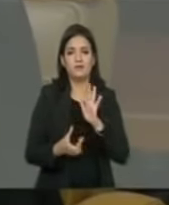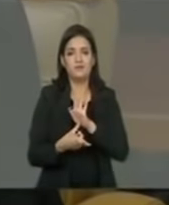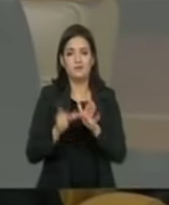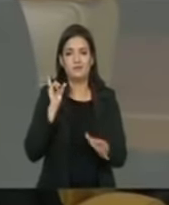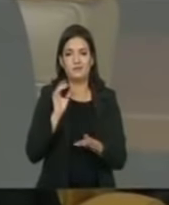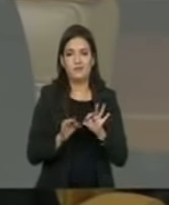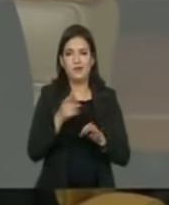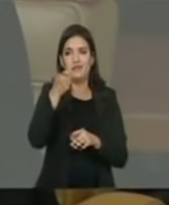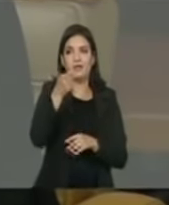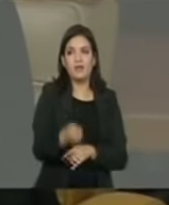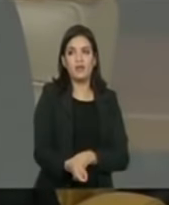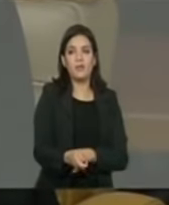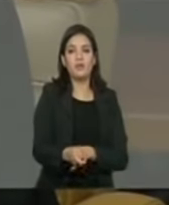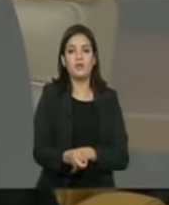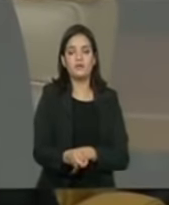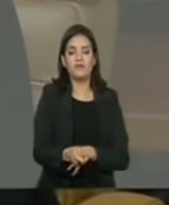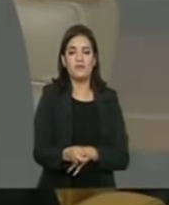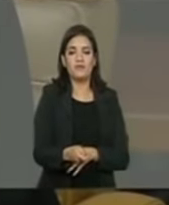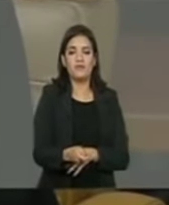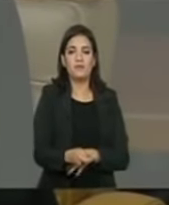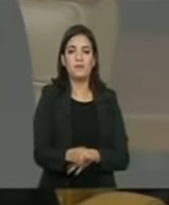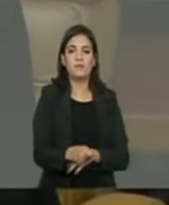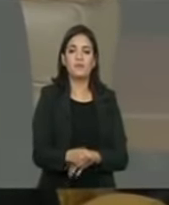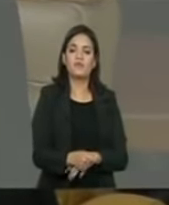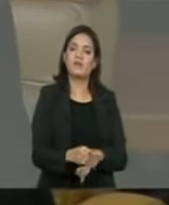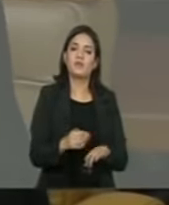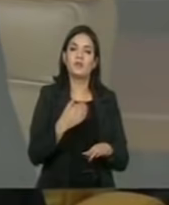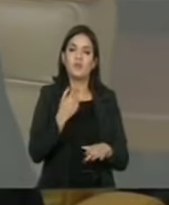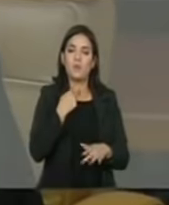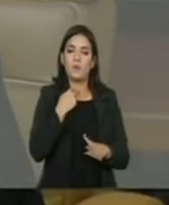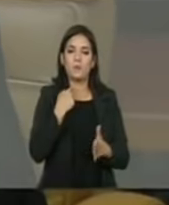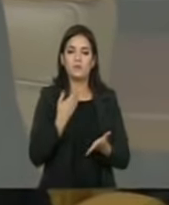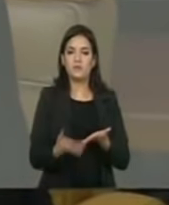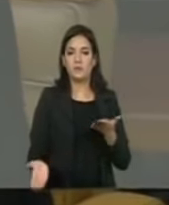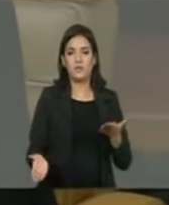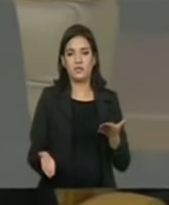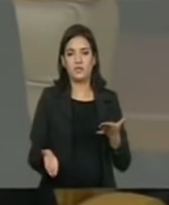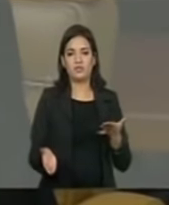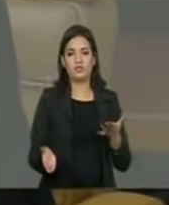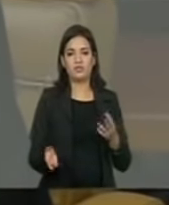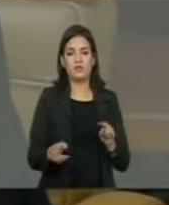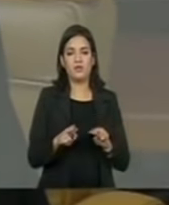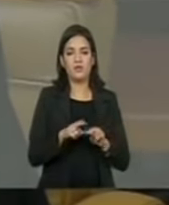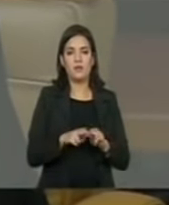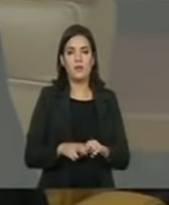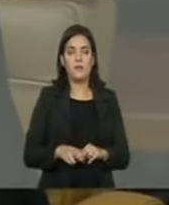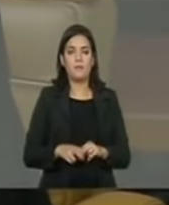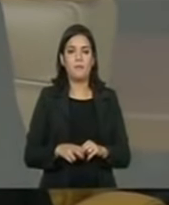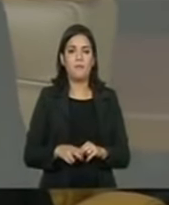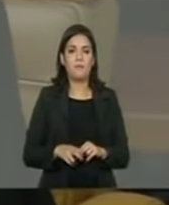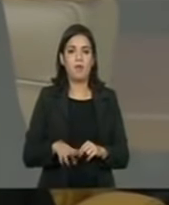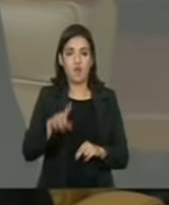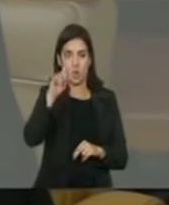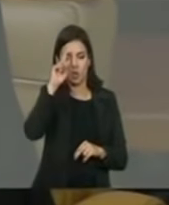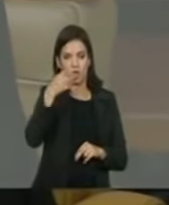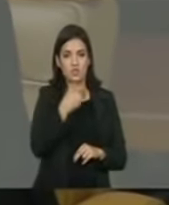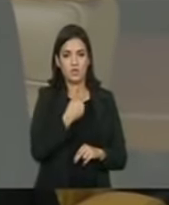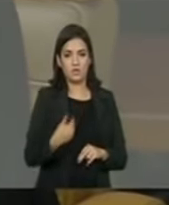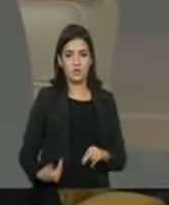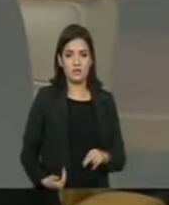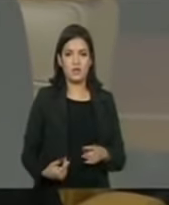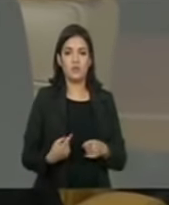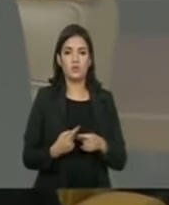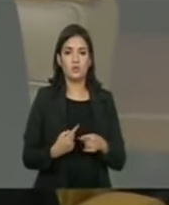da constituição não pode ser transgredido nem degradada pela potestade do estado pois em um regime de